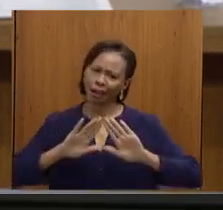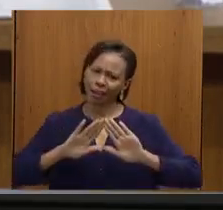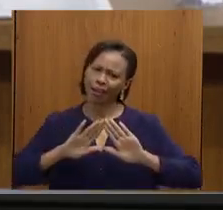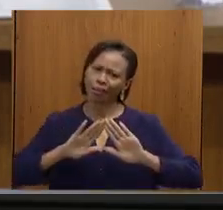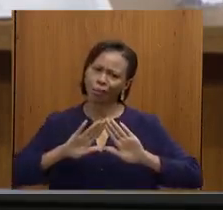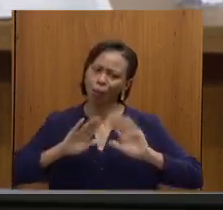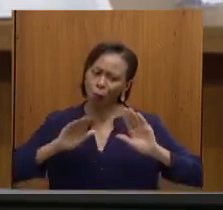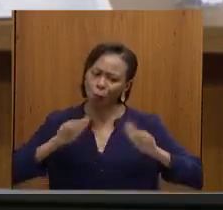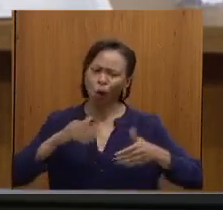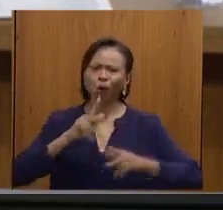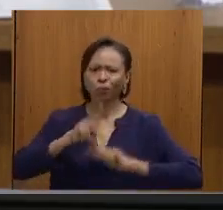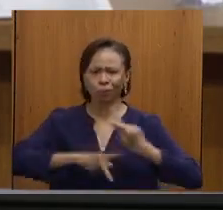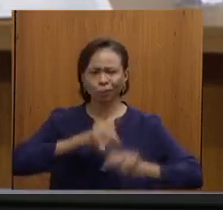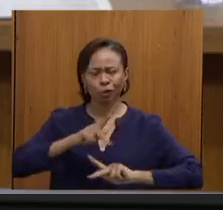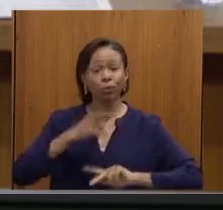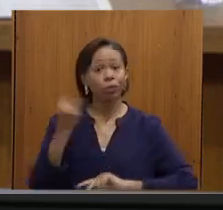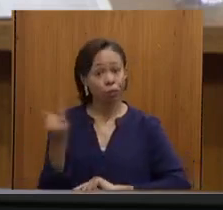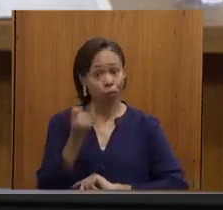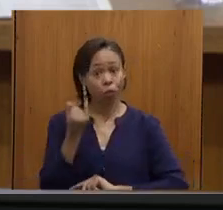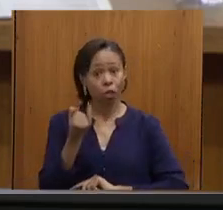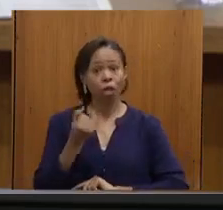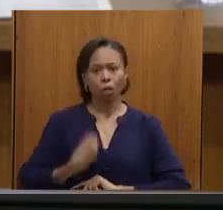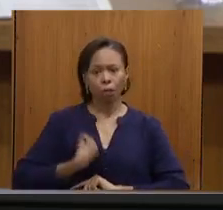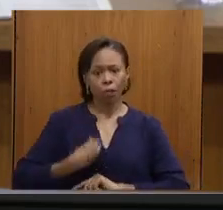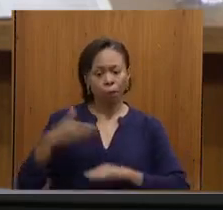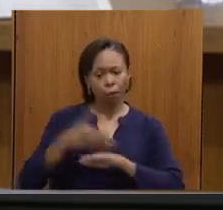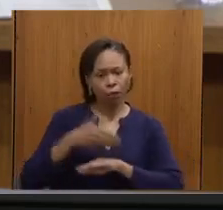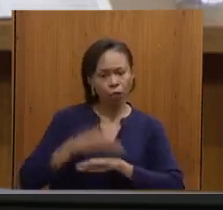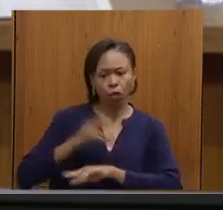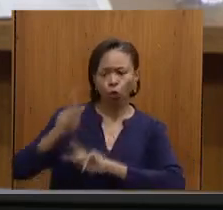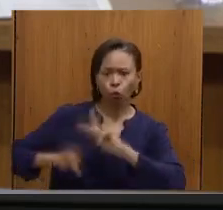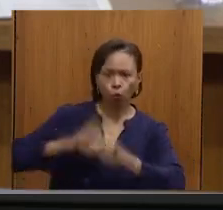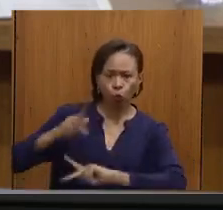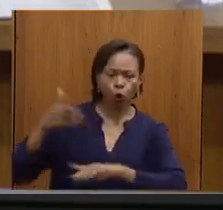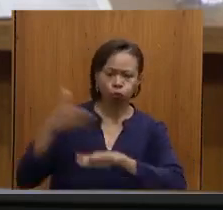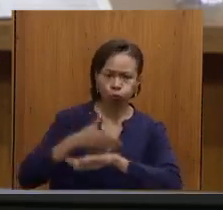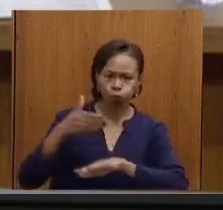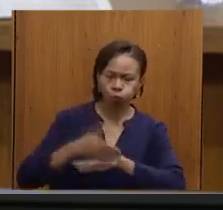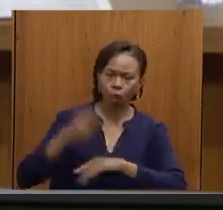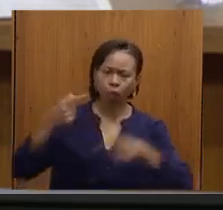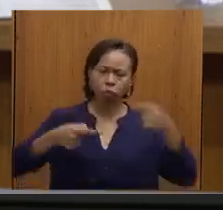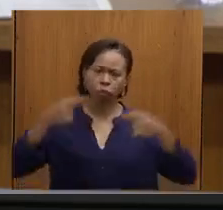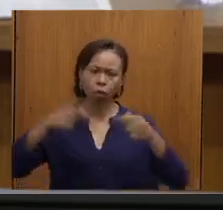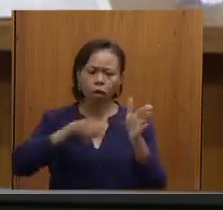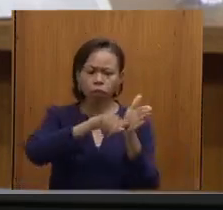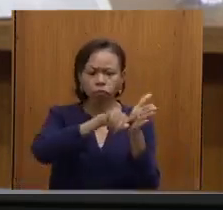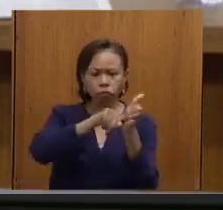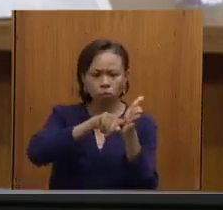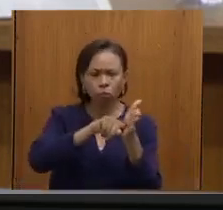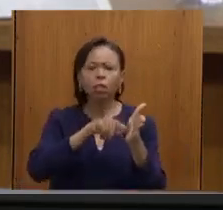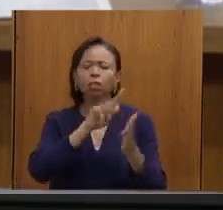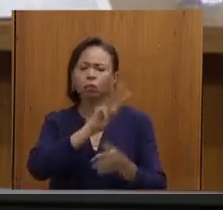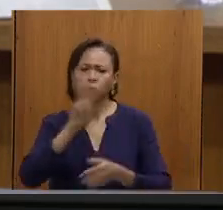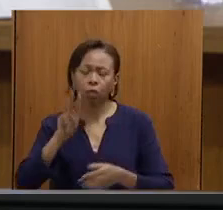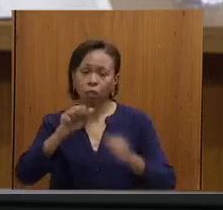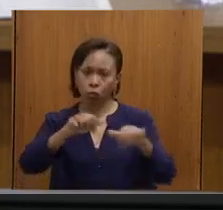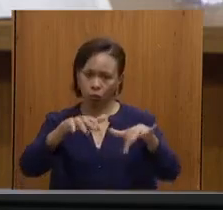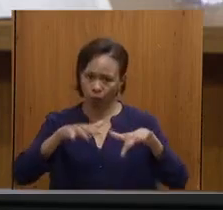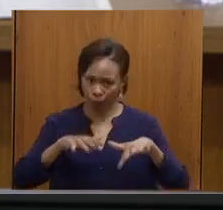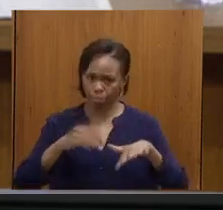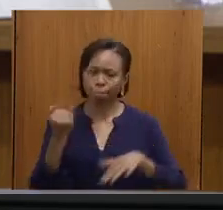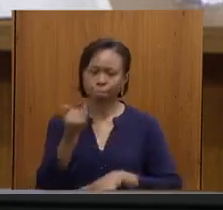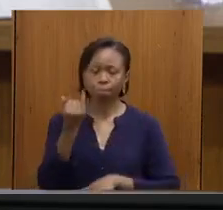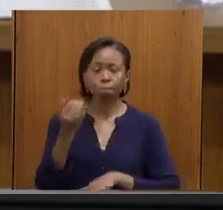é muito importante essa participação popular, a forma como a Assembleia realiza suas consultas e suas audiências públicas.